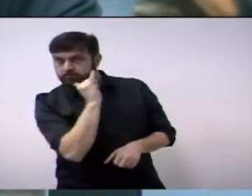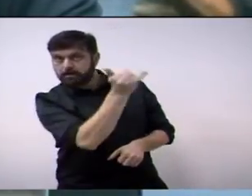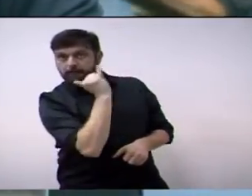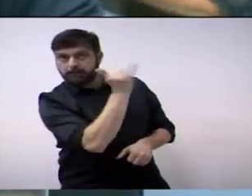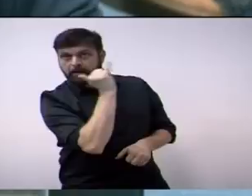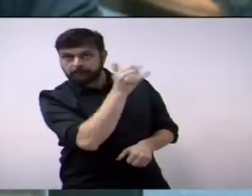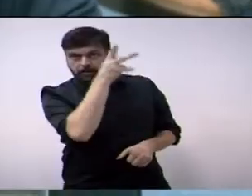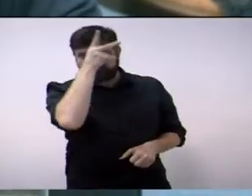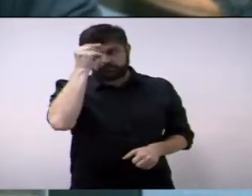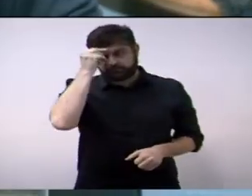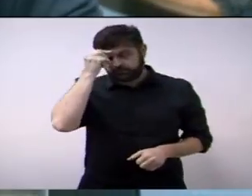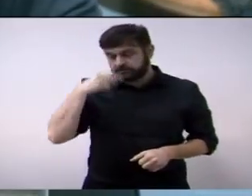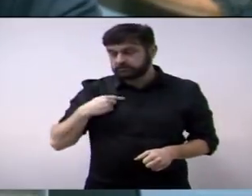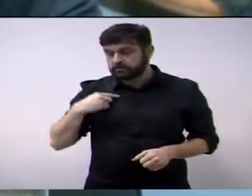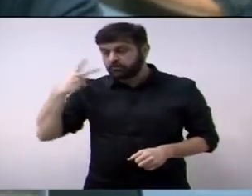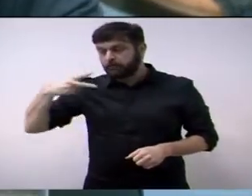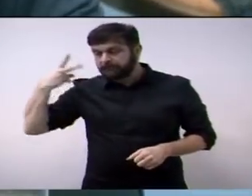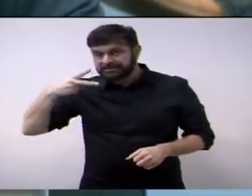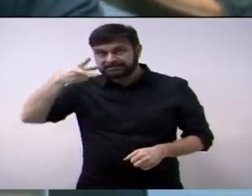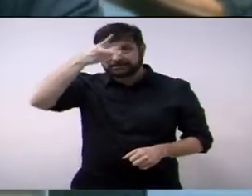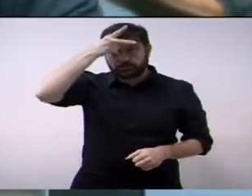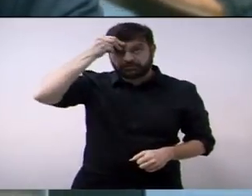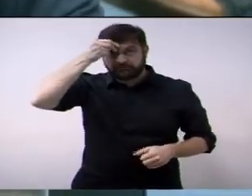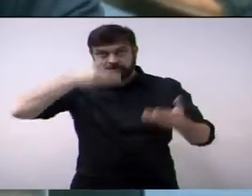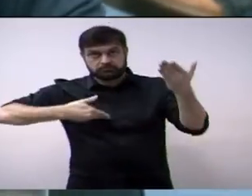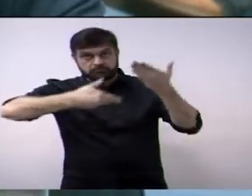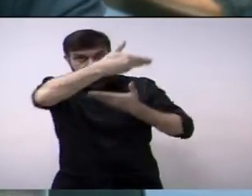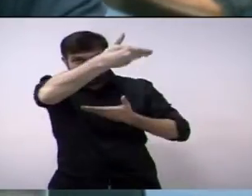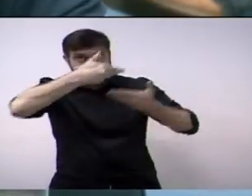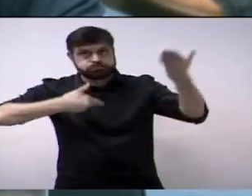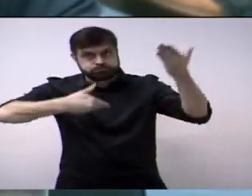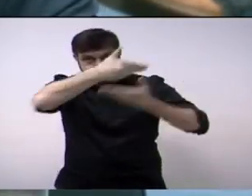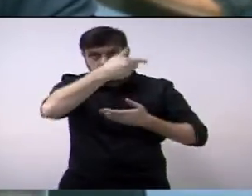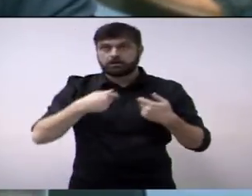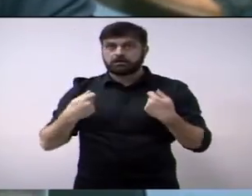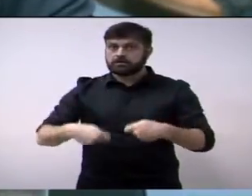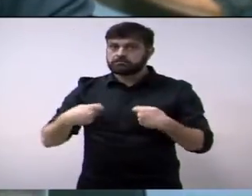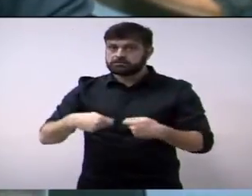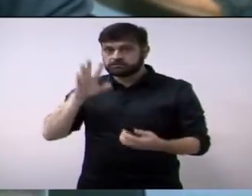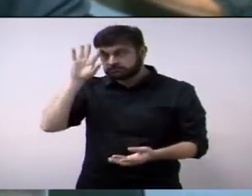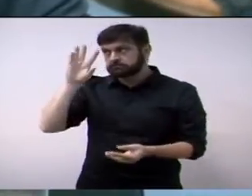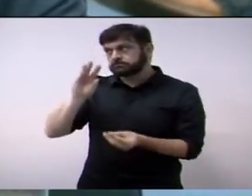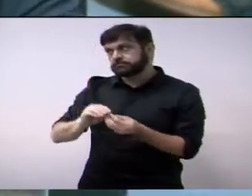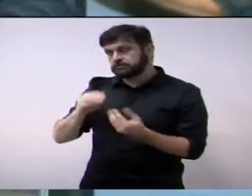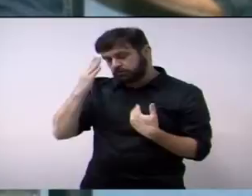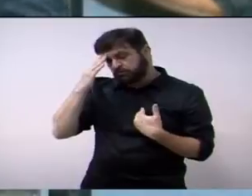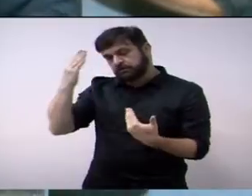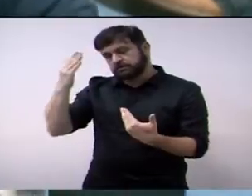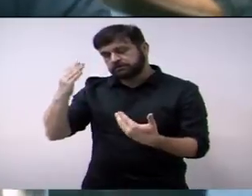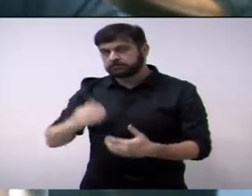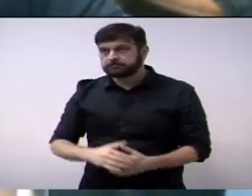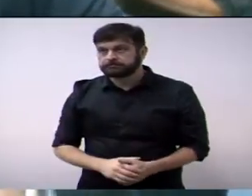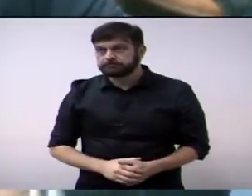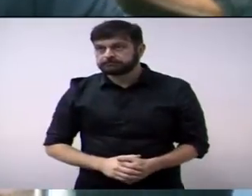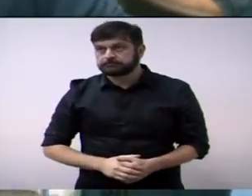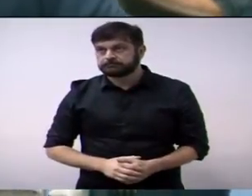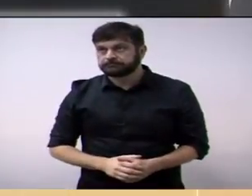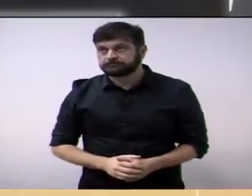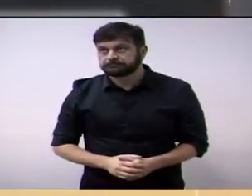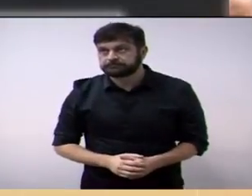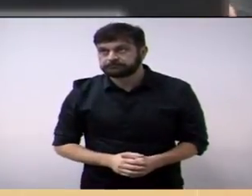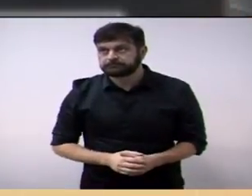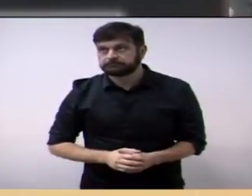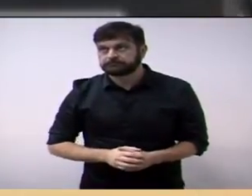tanto quanto o executivo e o legislativo, para o bem de toda a nossa cidade. No momento era esse, presidente. Muito obrigado.